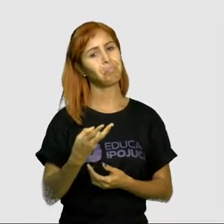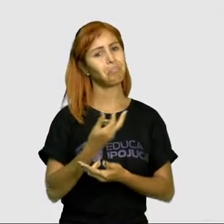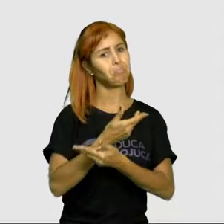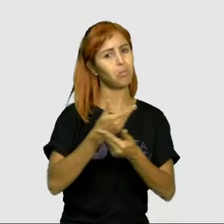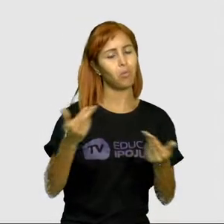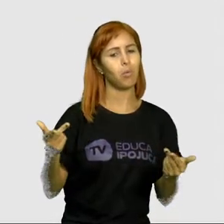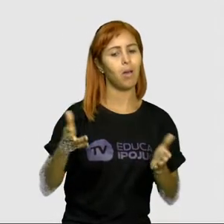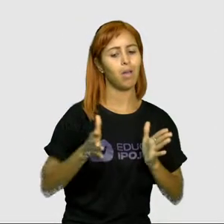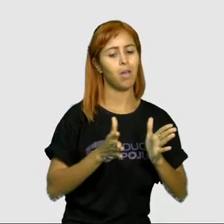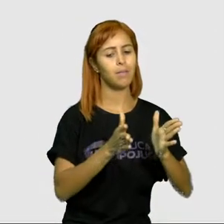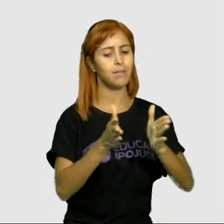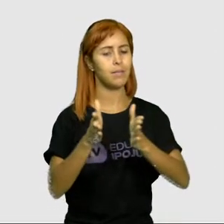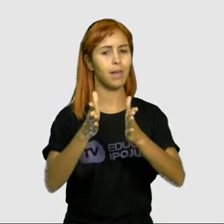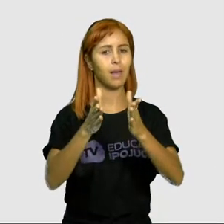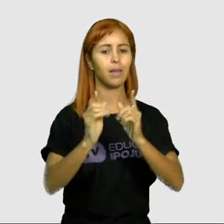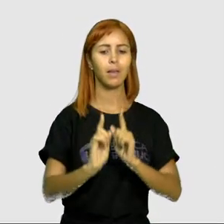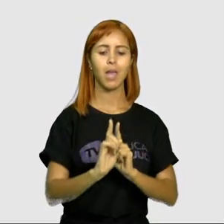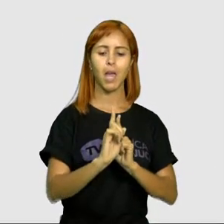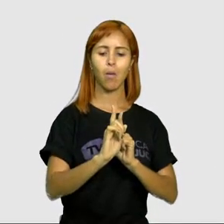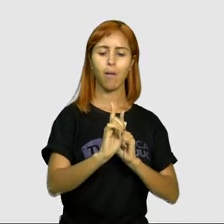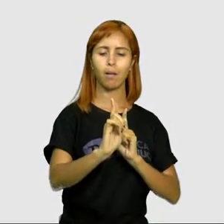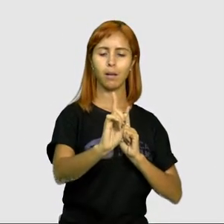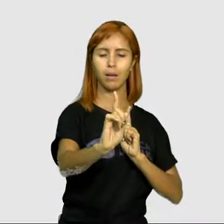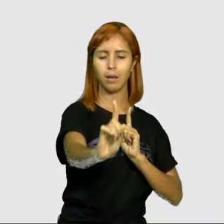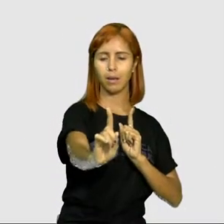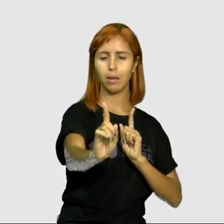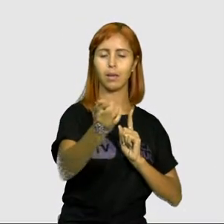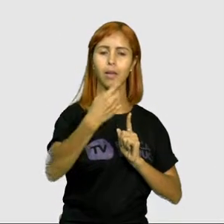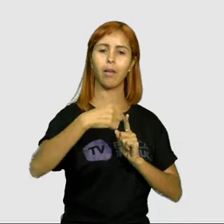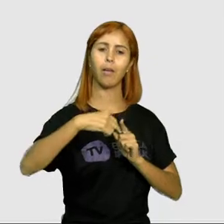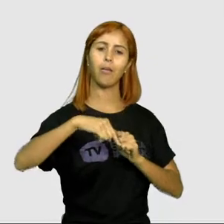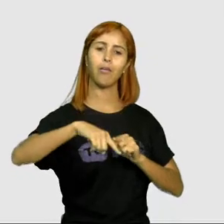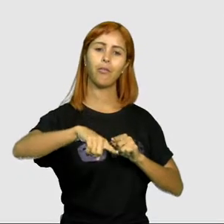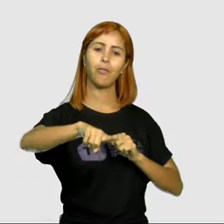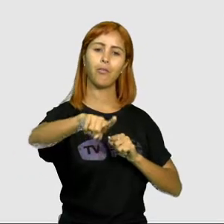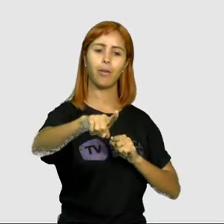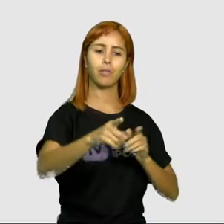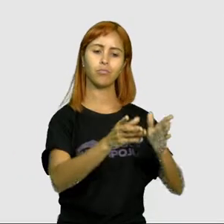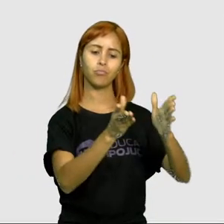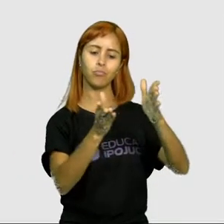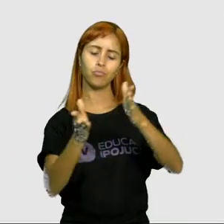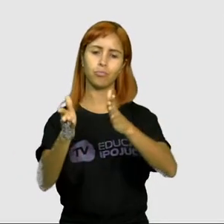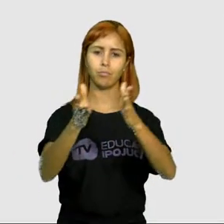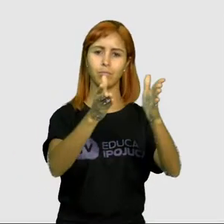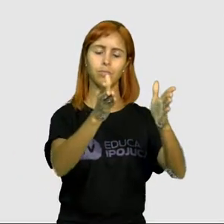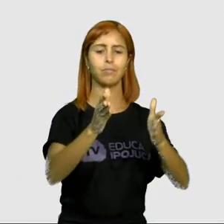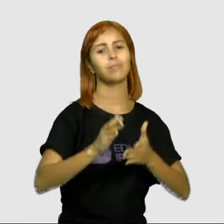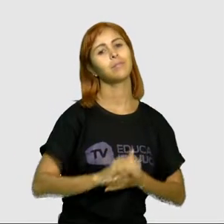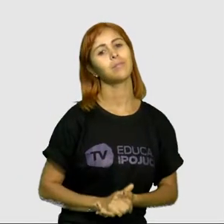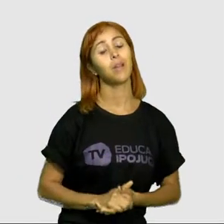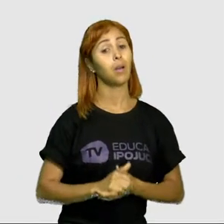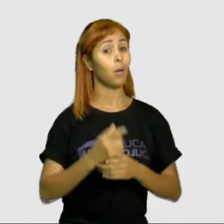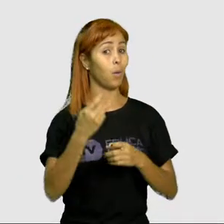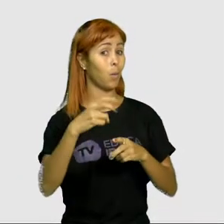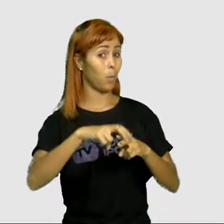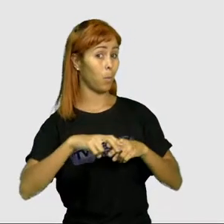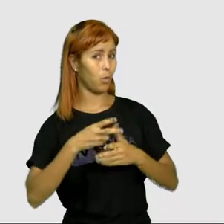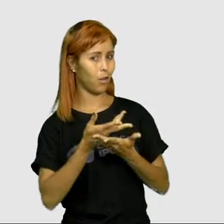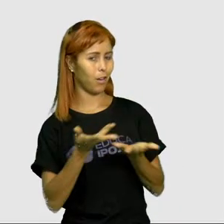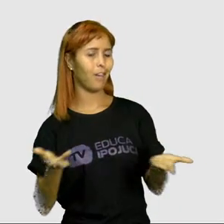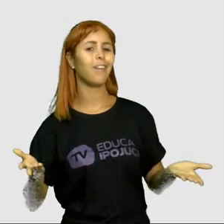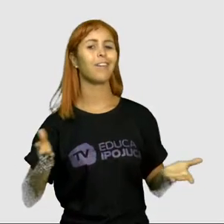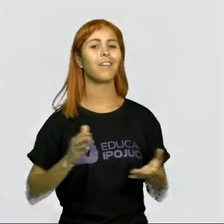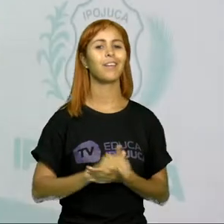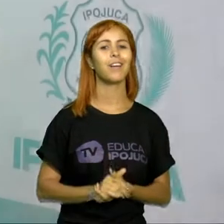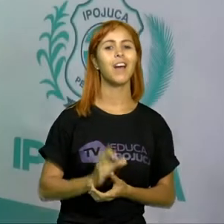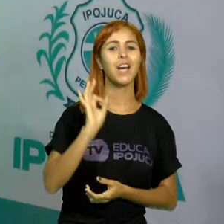que segue em linha, né, que vai ter suas curvas. Portanto,